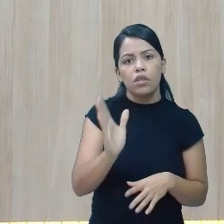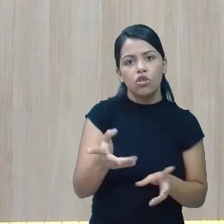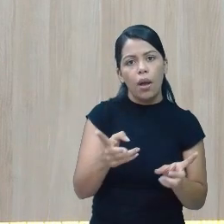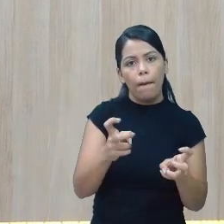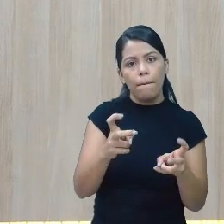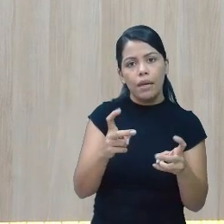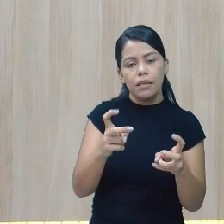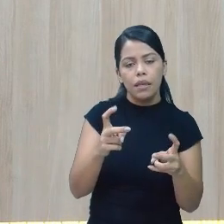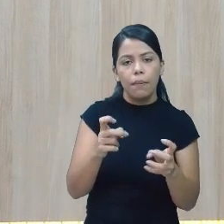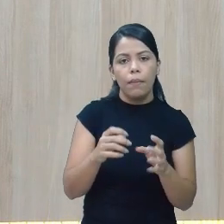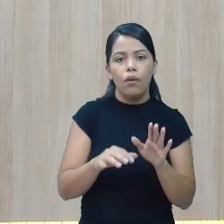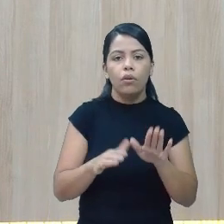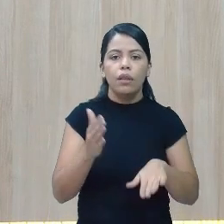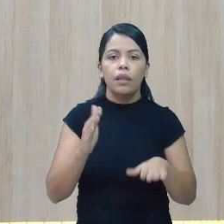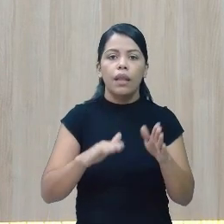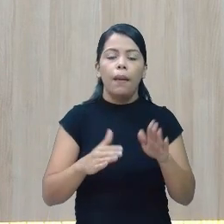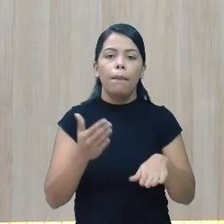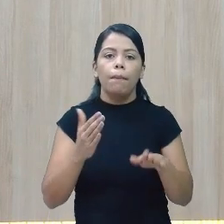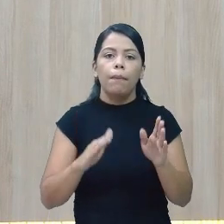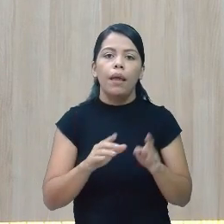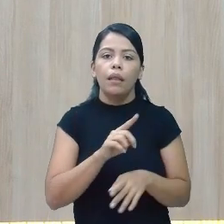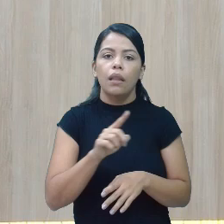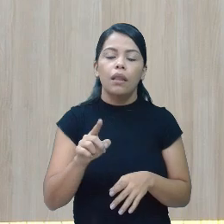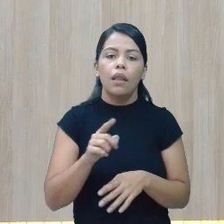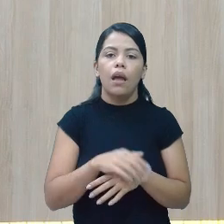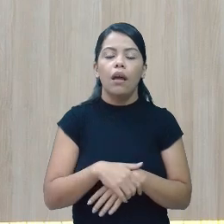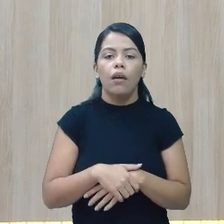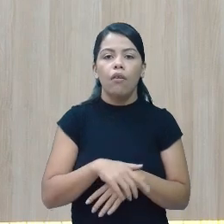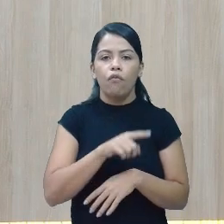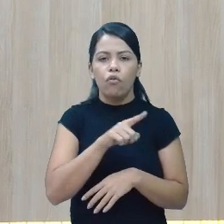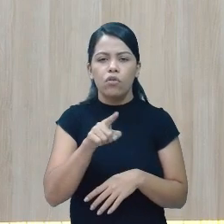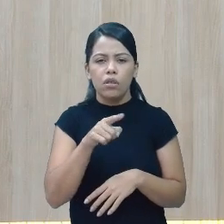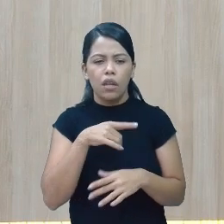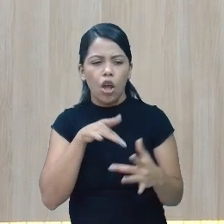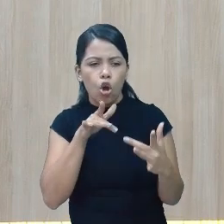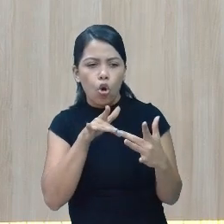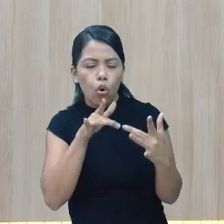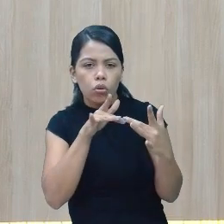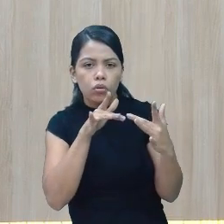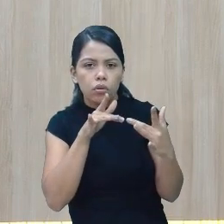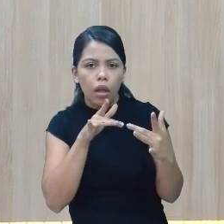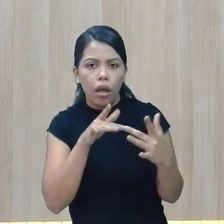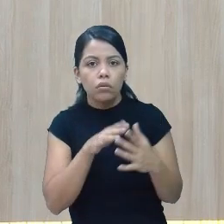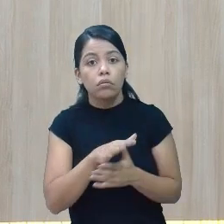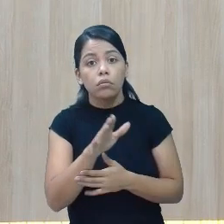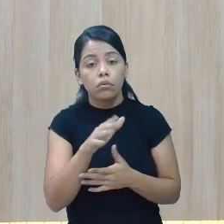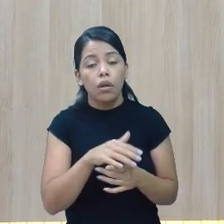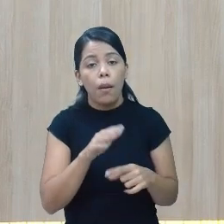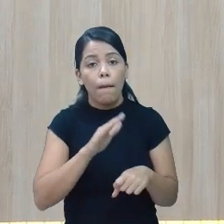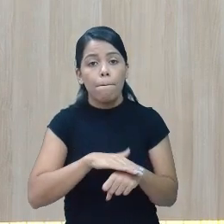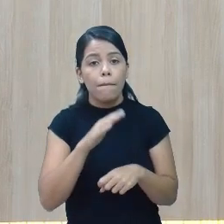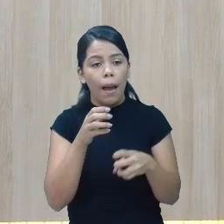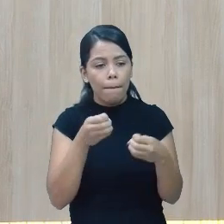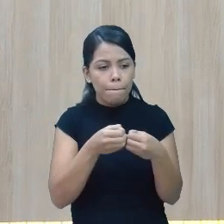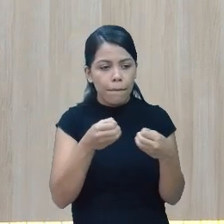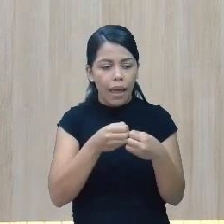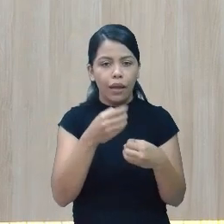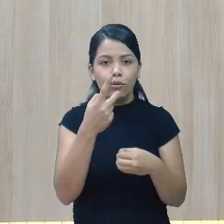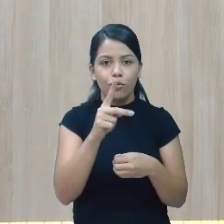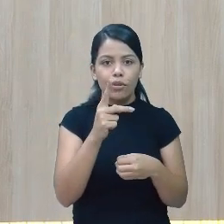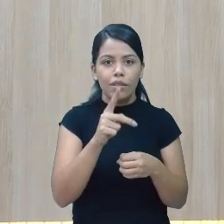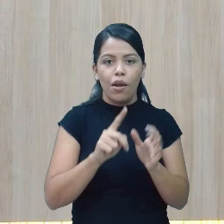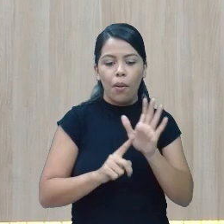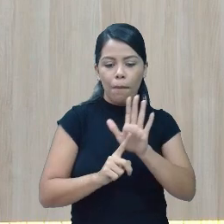uma foto ou um vídeo de um contato mais próximo seu fica aparecendo constantemente? Mas se você pegar, por exemplo,